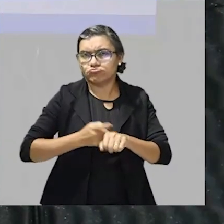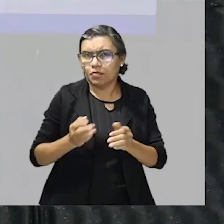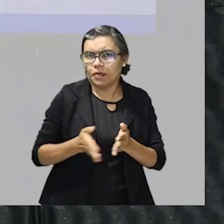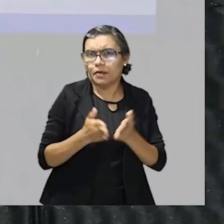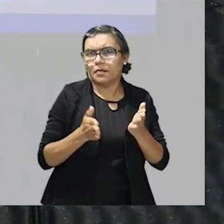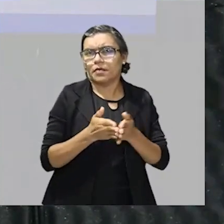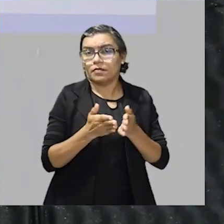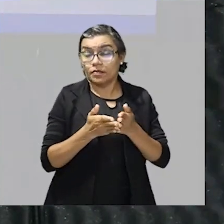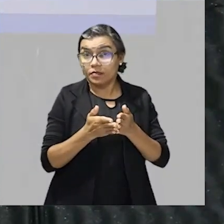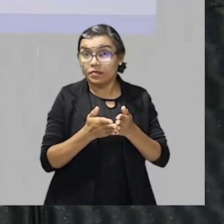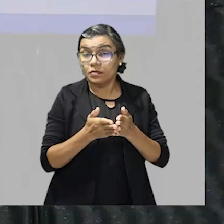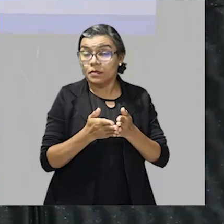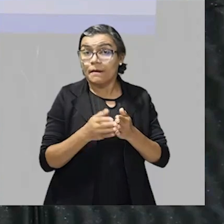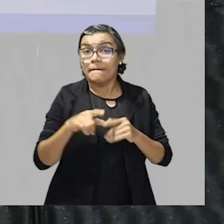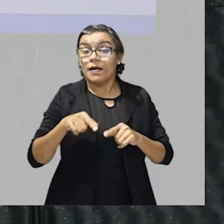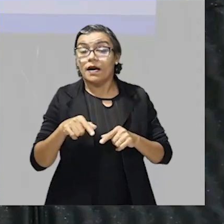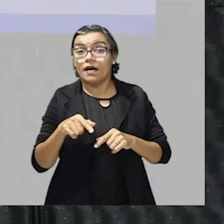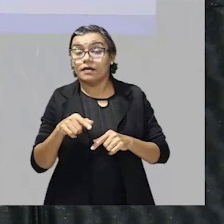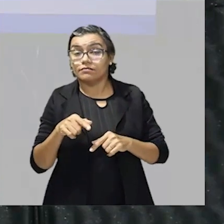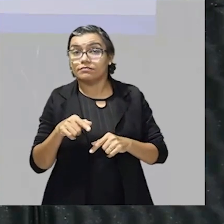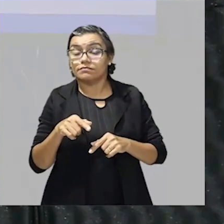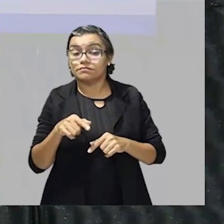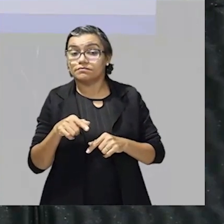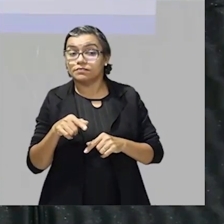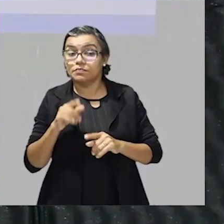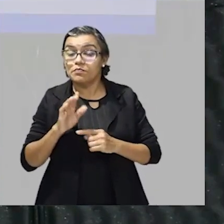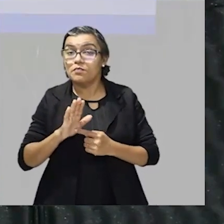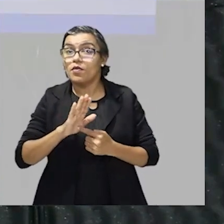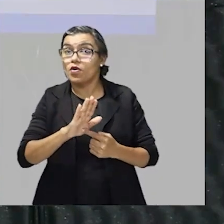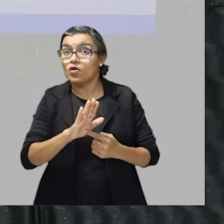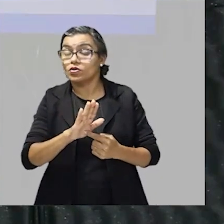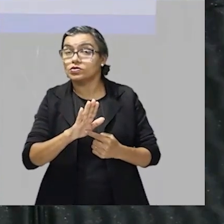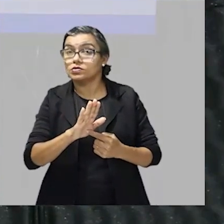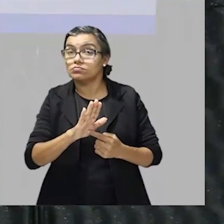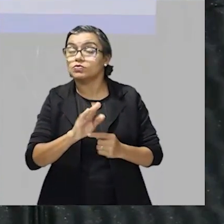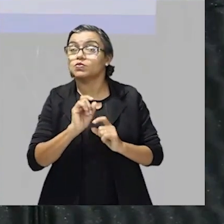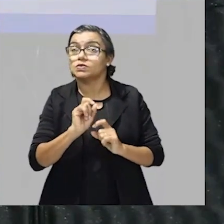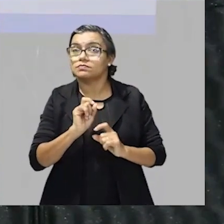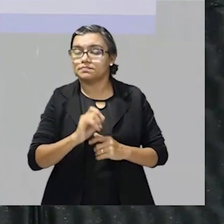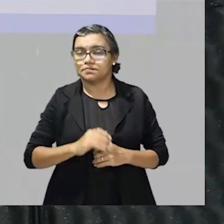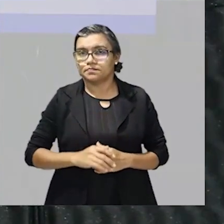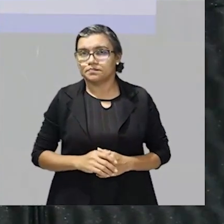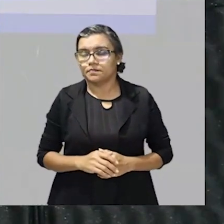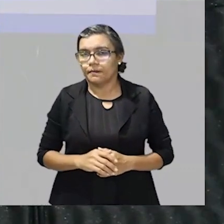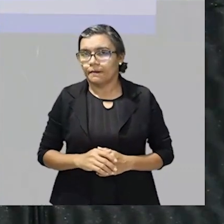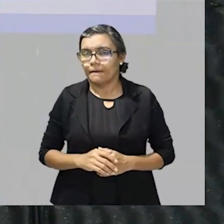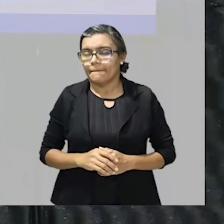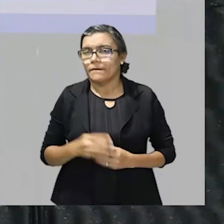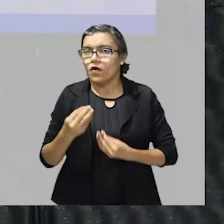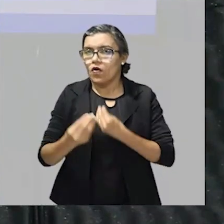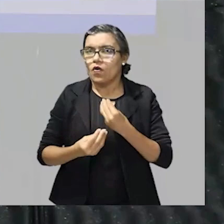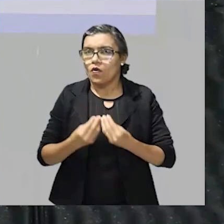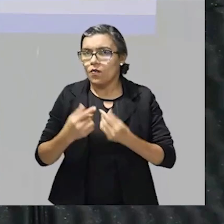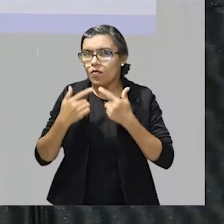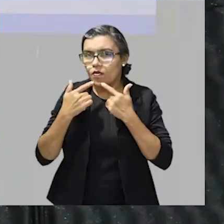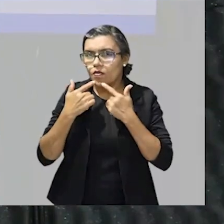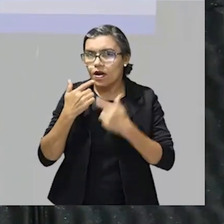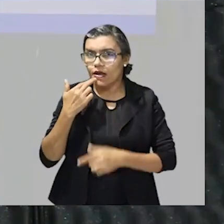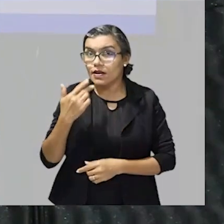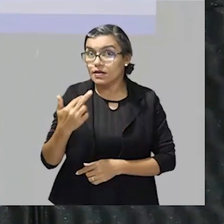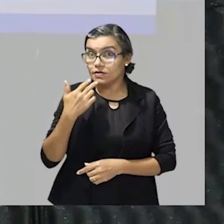a um entendimento aliás para chegar no entendimento não para mostrar na funcionalidade da língua